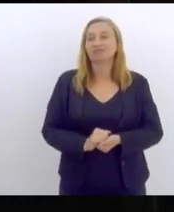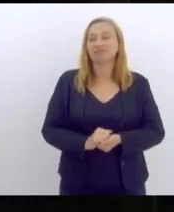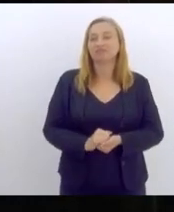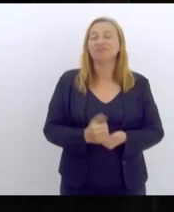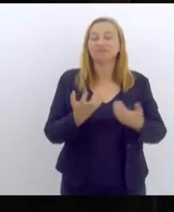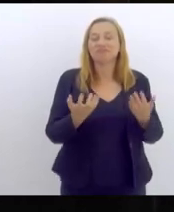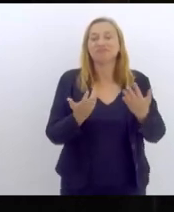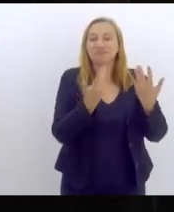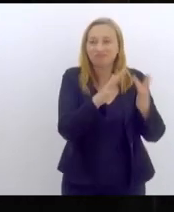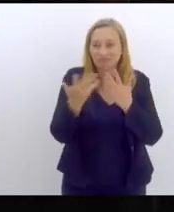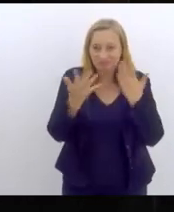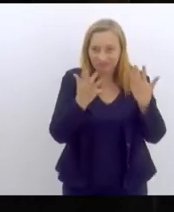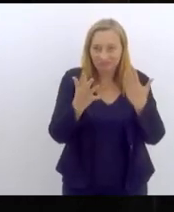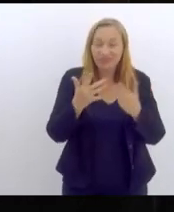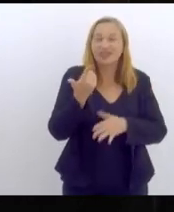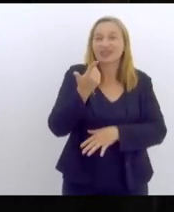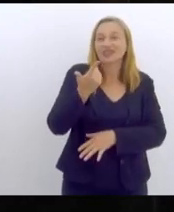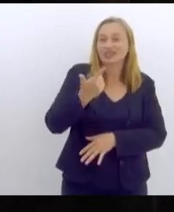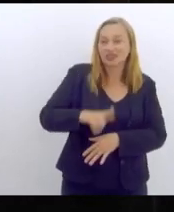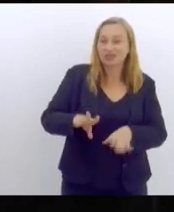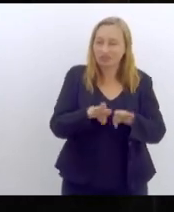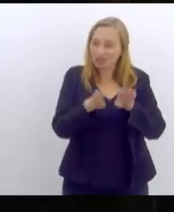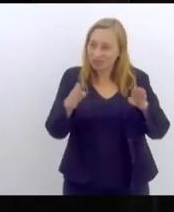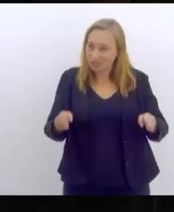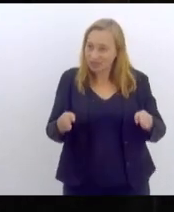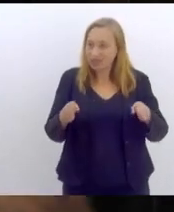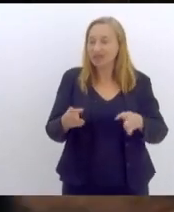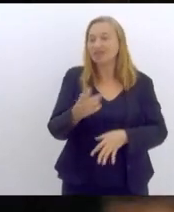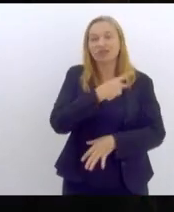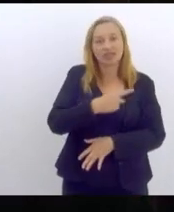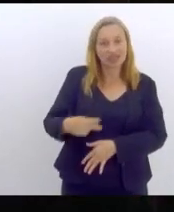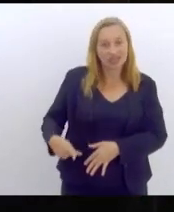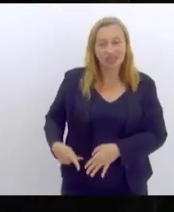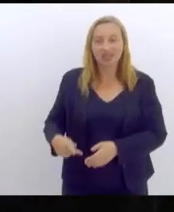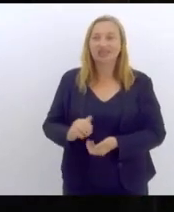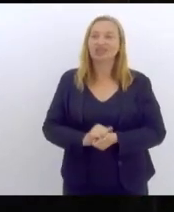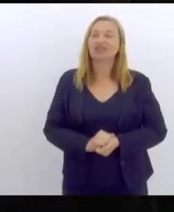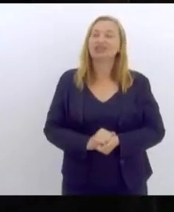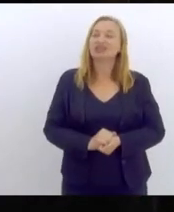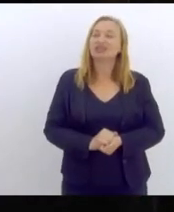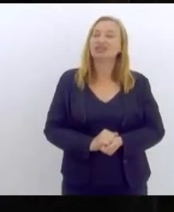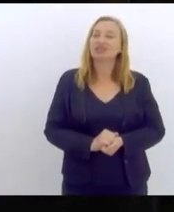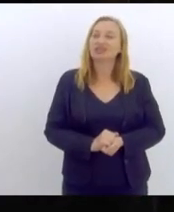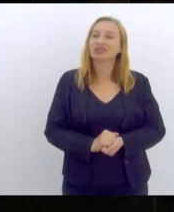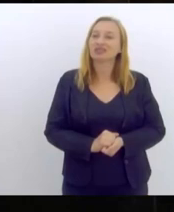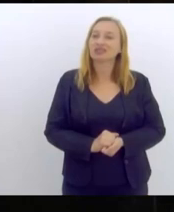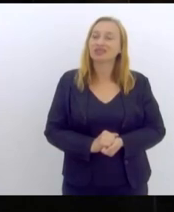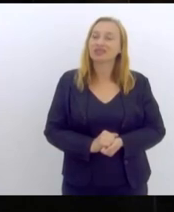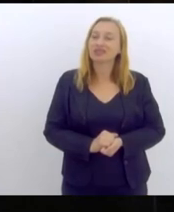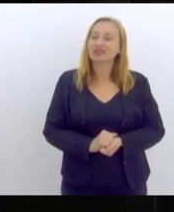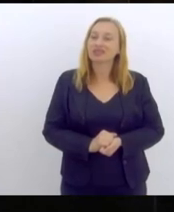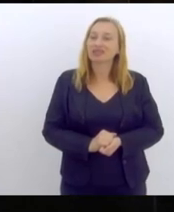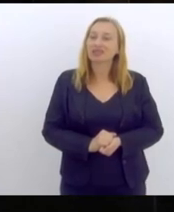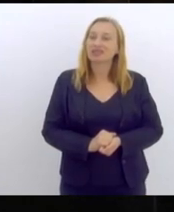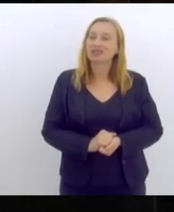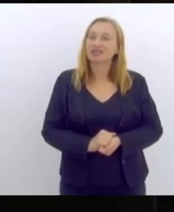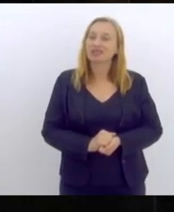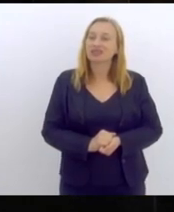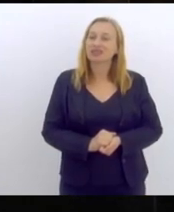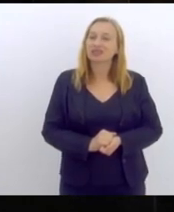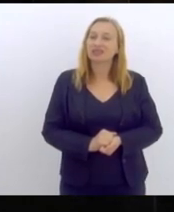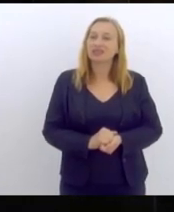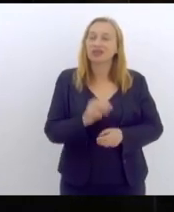quero parabenizar a nova mesa, nosso presidente, e mandar um beijo